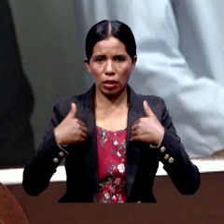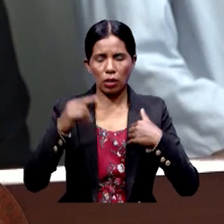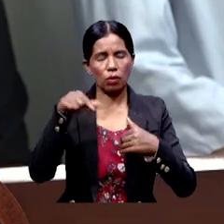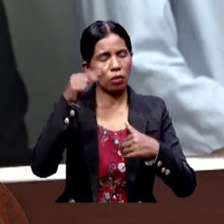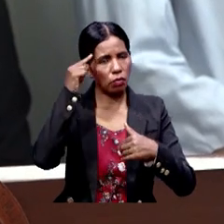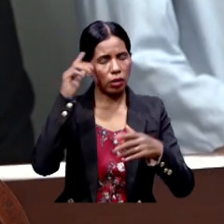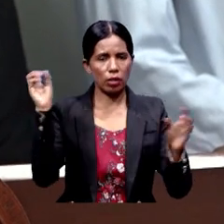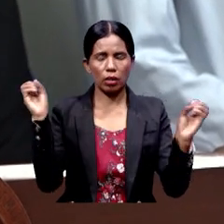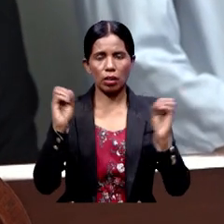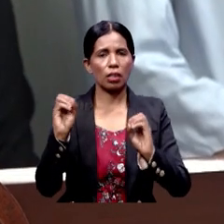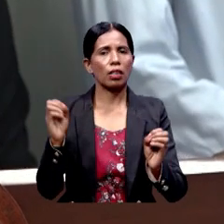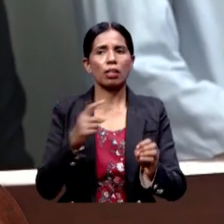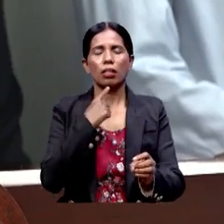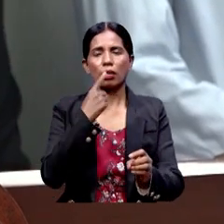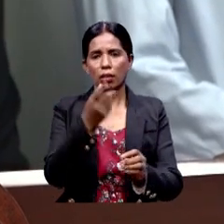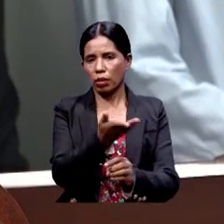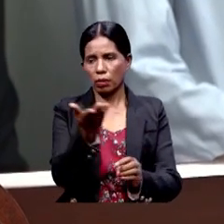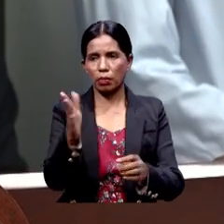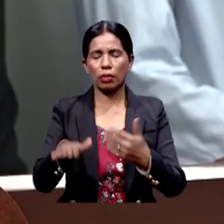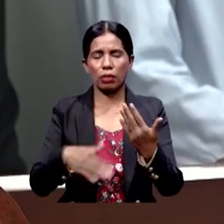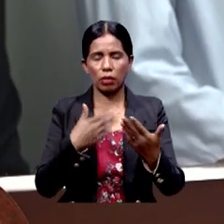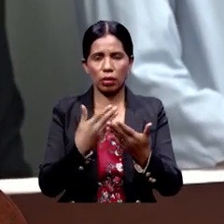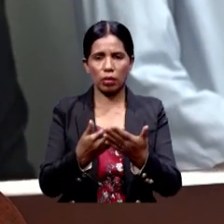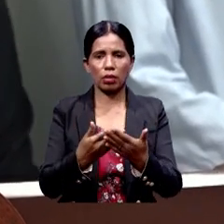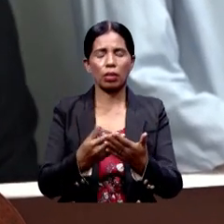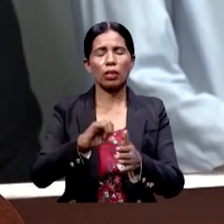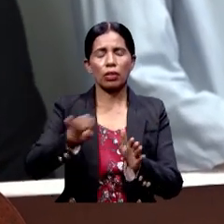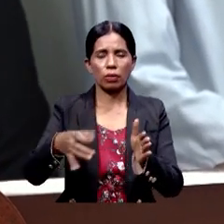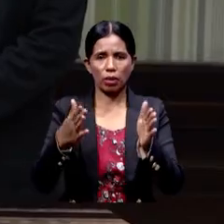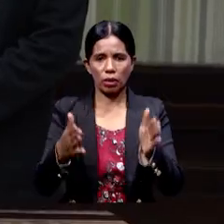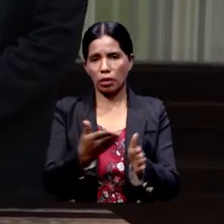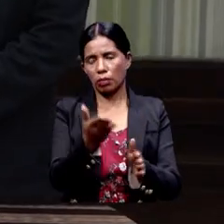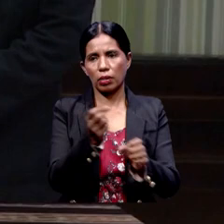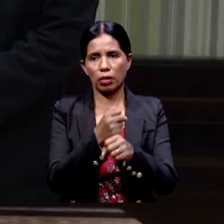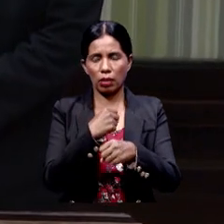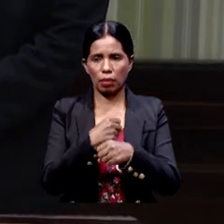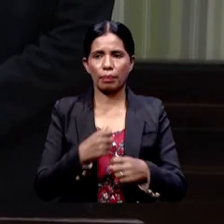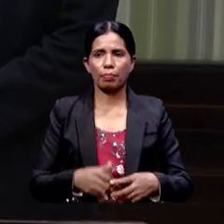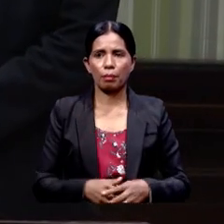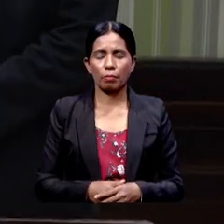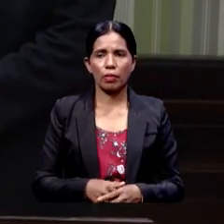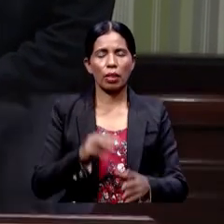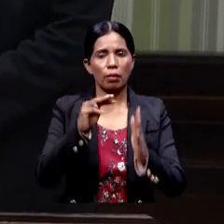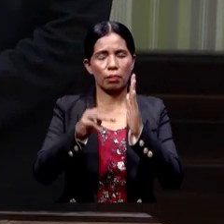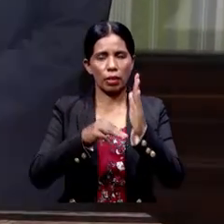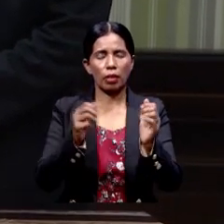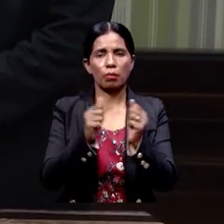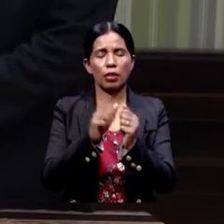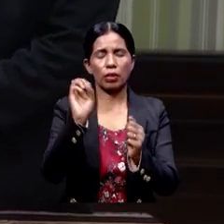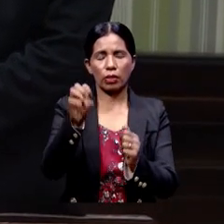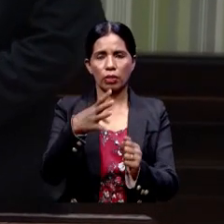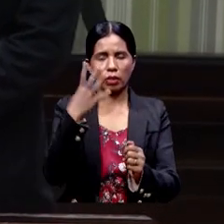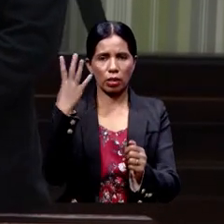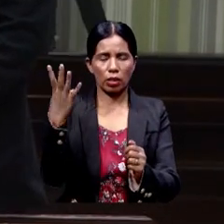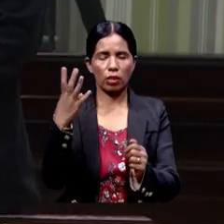la intervein ba ite basa ne produto jornalistik nebe ite basa hal. Media Sanulo Racing Hat nebe asina